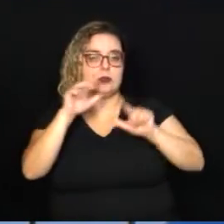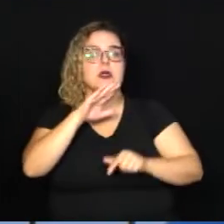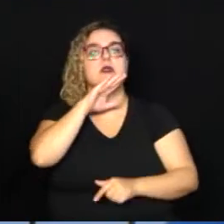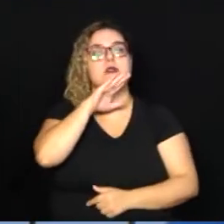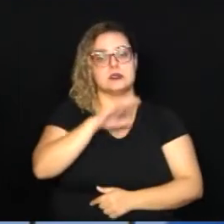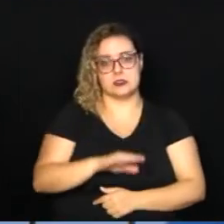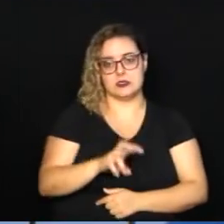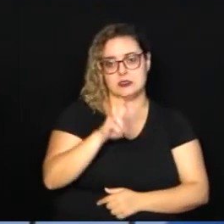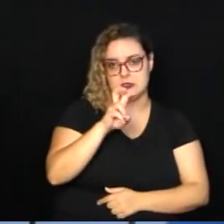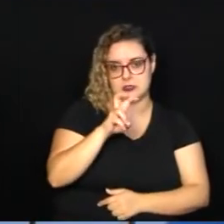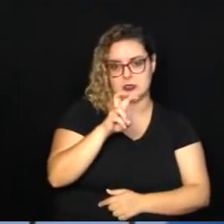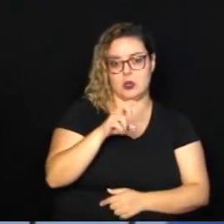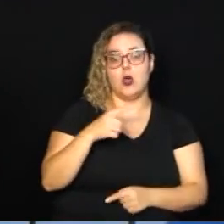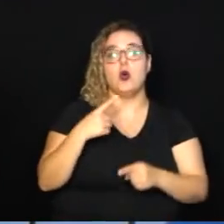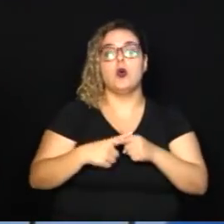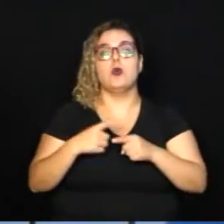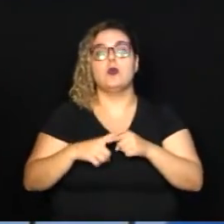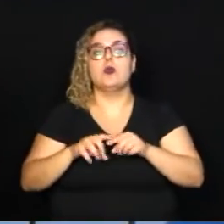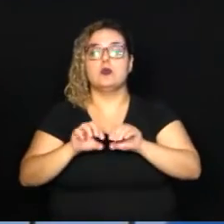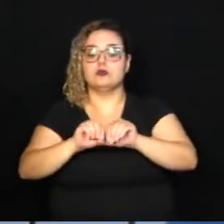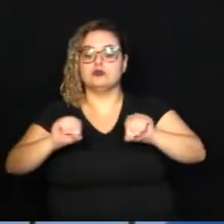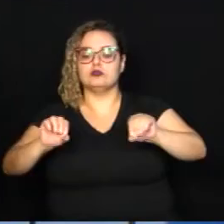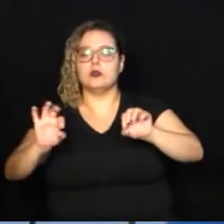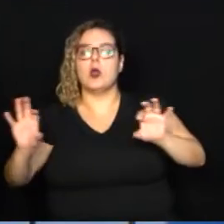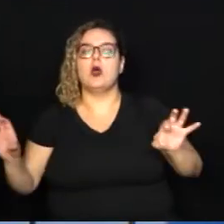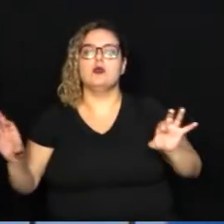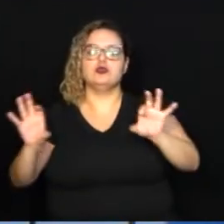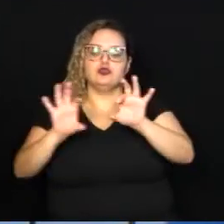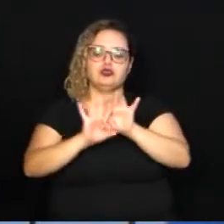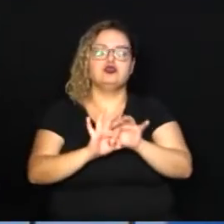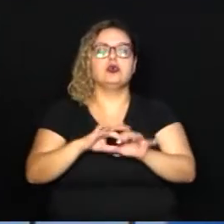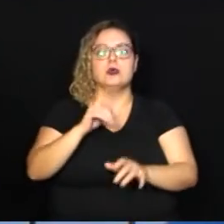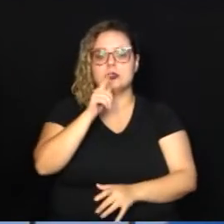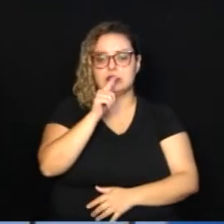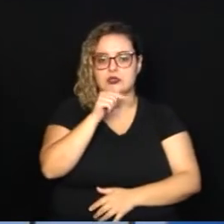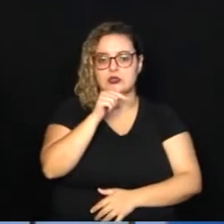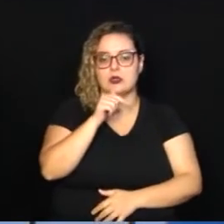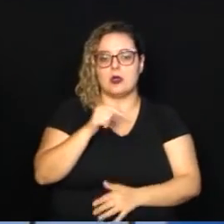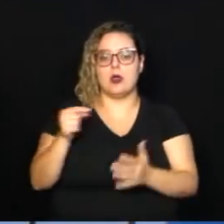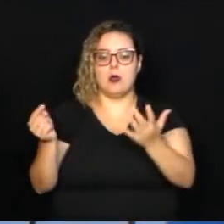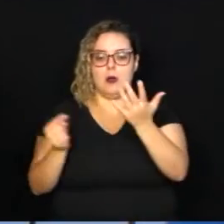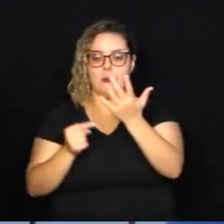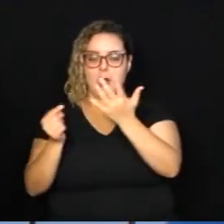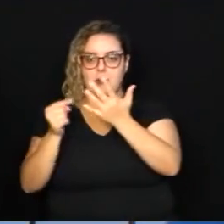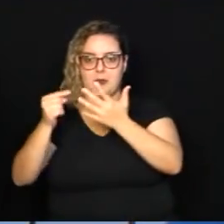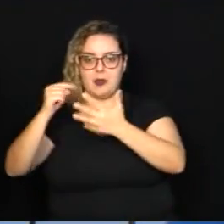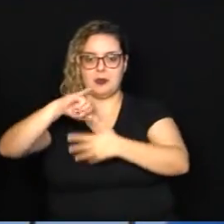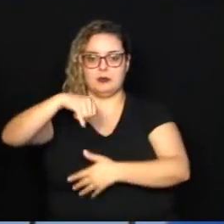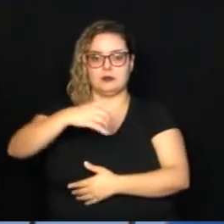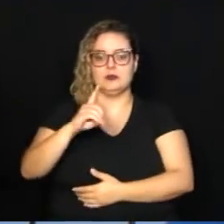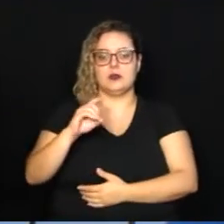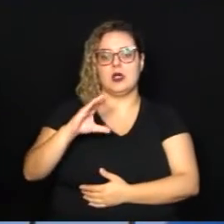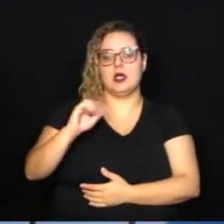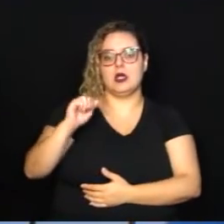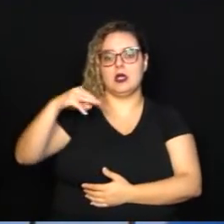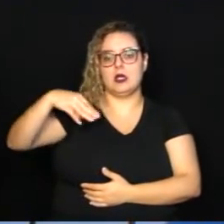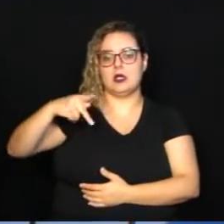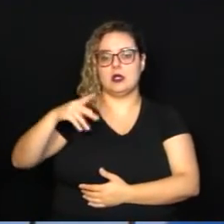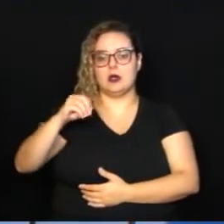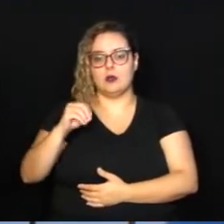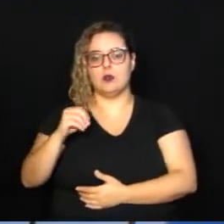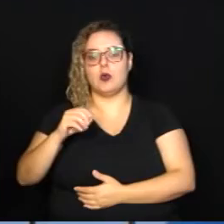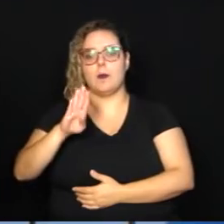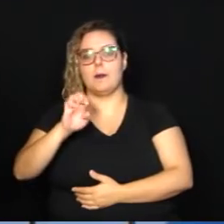tarde, porque nós teremos a interligação de redes de água da Sanasa. Então, você que mora no Jardim Campo Belo 1, 2